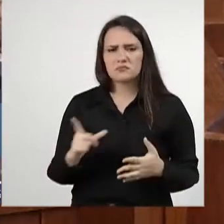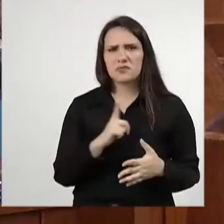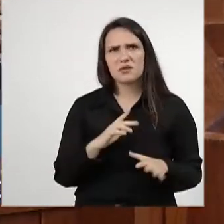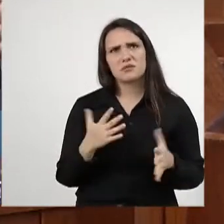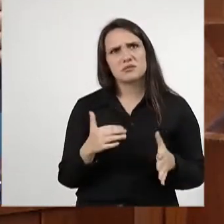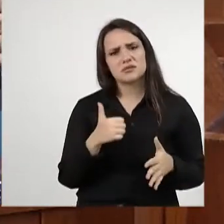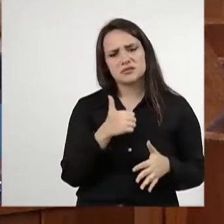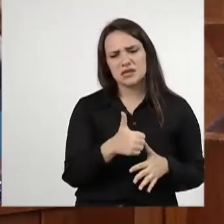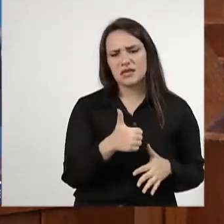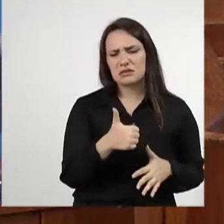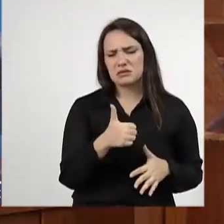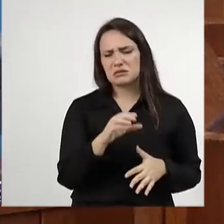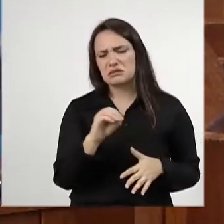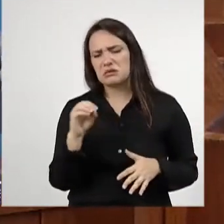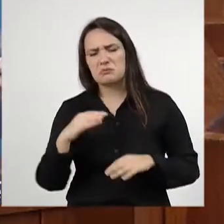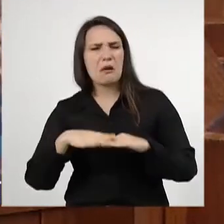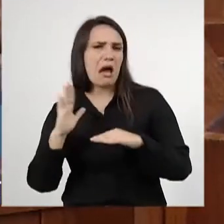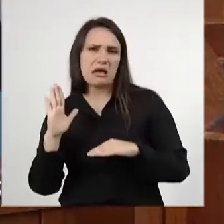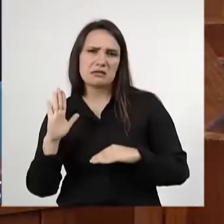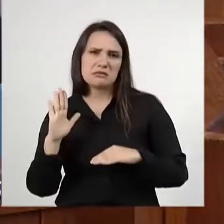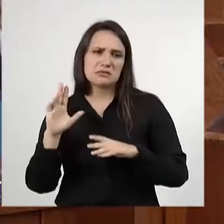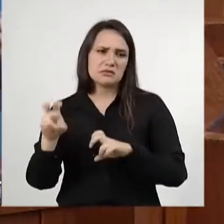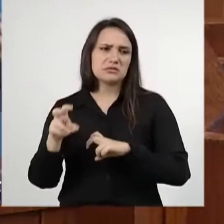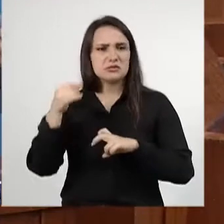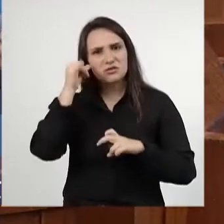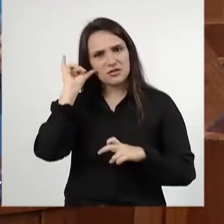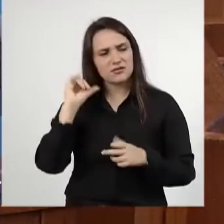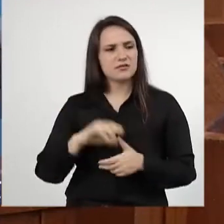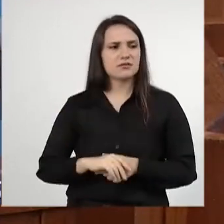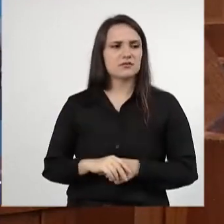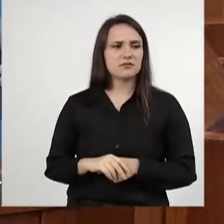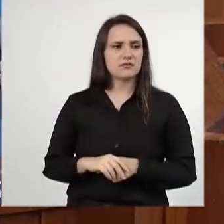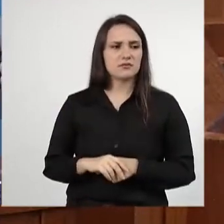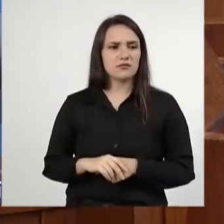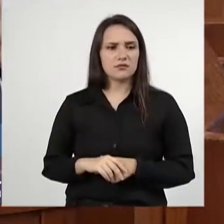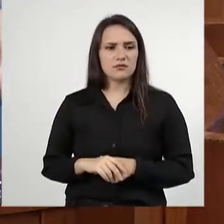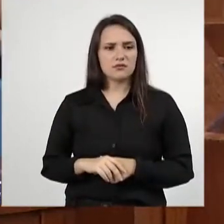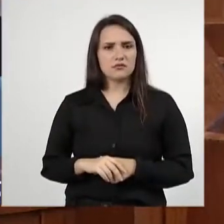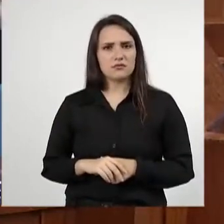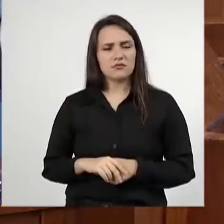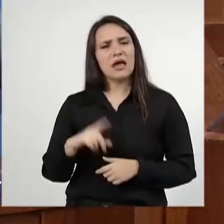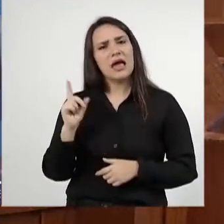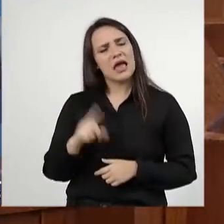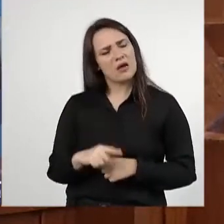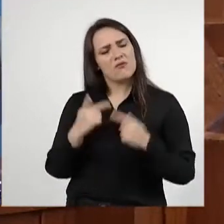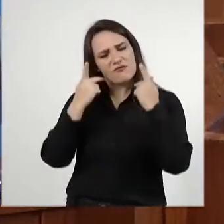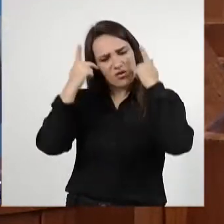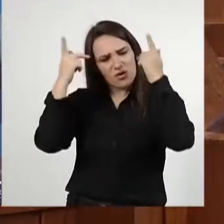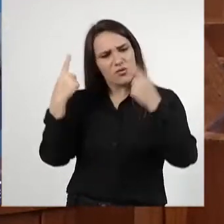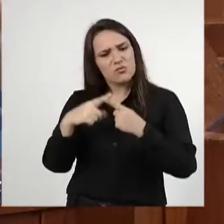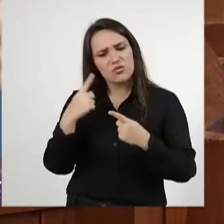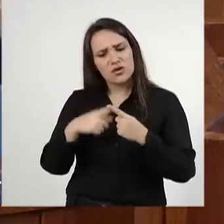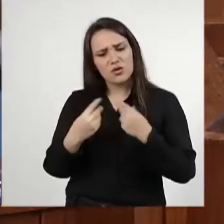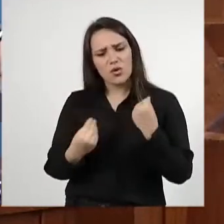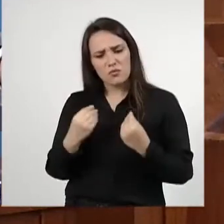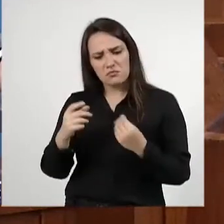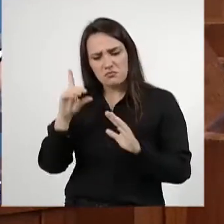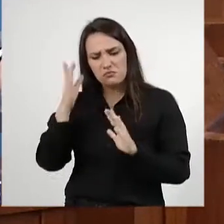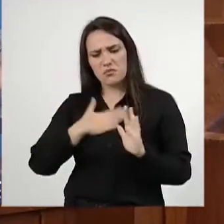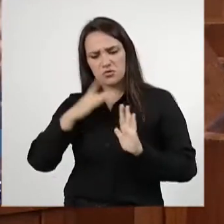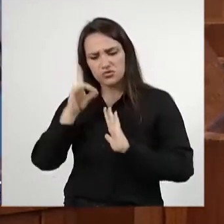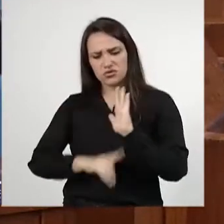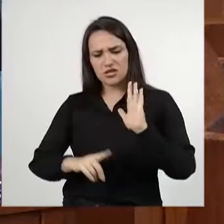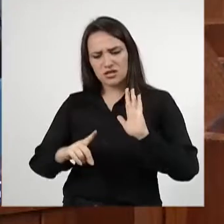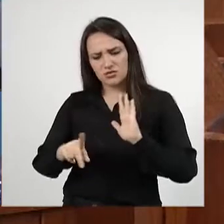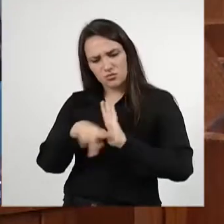rurais em Mato Grosso do Sul invadida, que envergonha a Constituição, envergonha o direito de propriedade e envergonha o